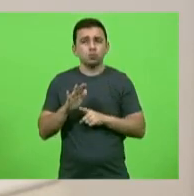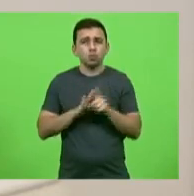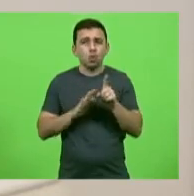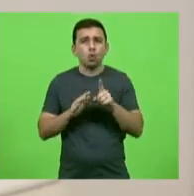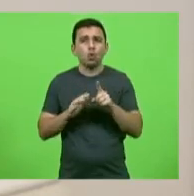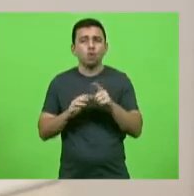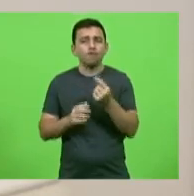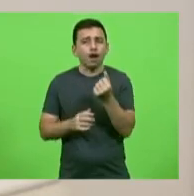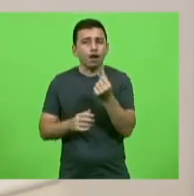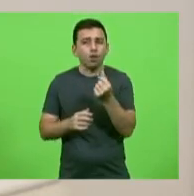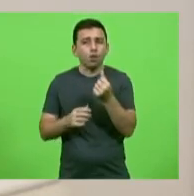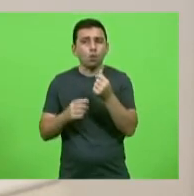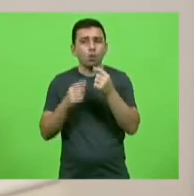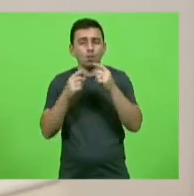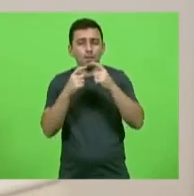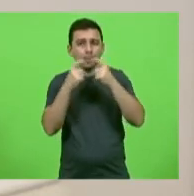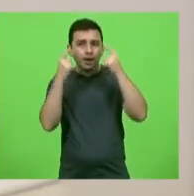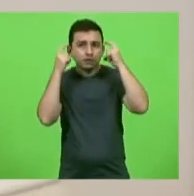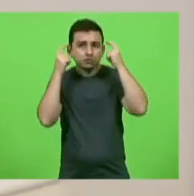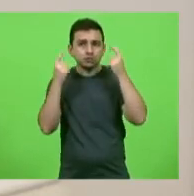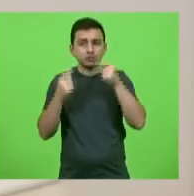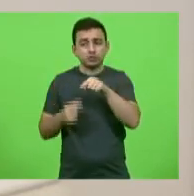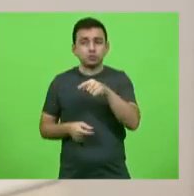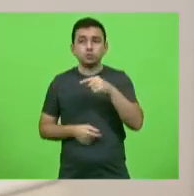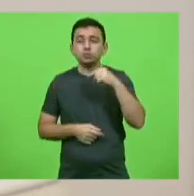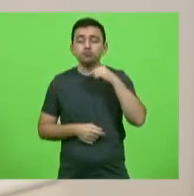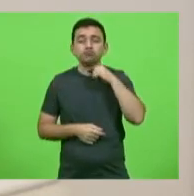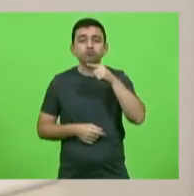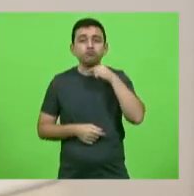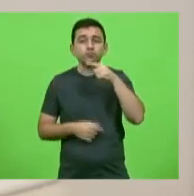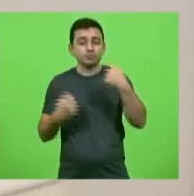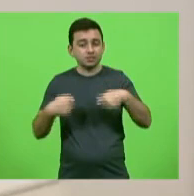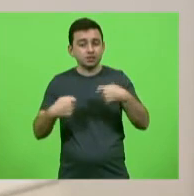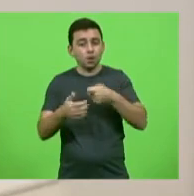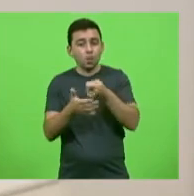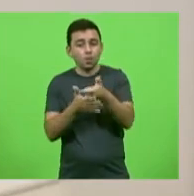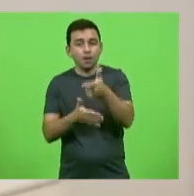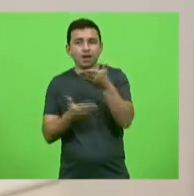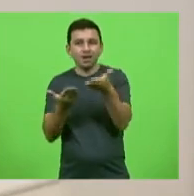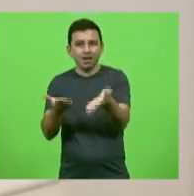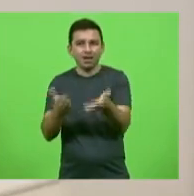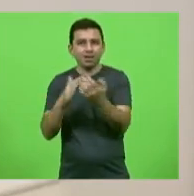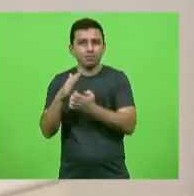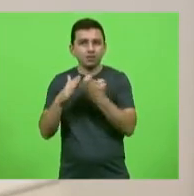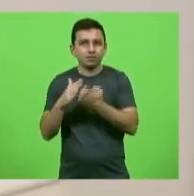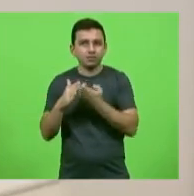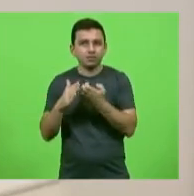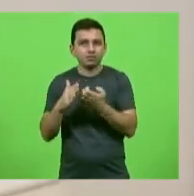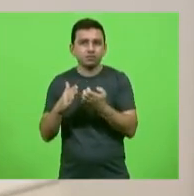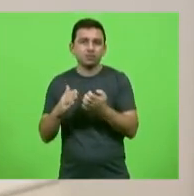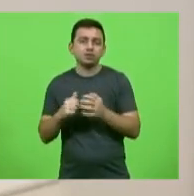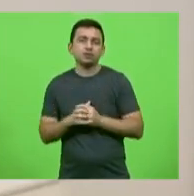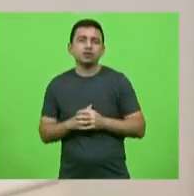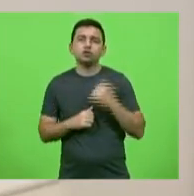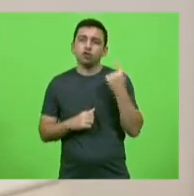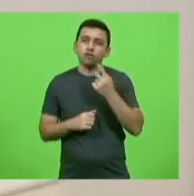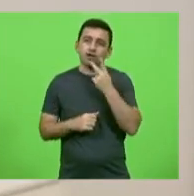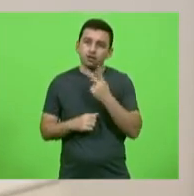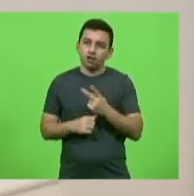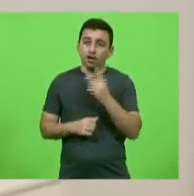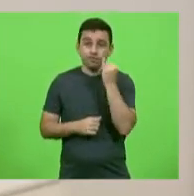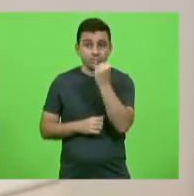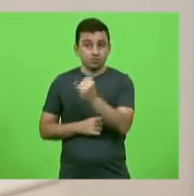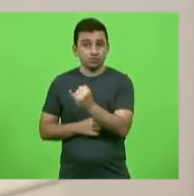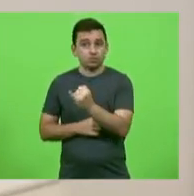Tinha subido demais e ele não tinha alternativa senão comprar de um determinado fornecedor. Enfim, aí nós falamos para ele